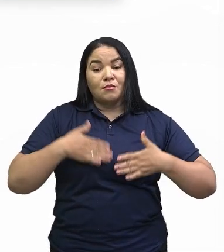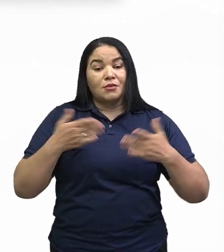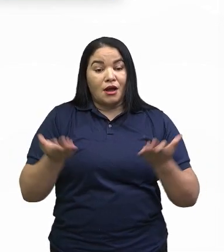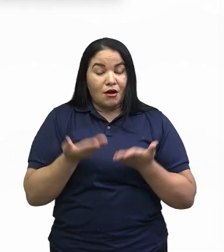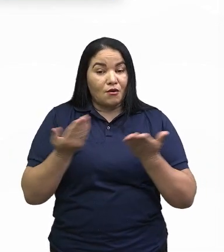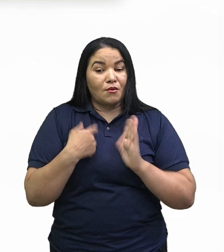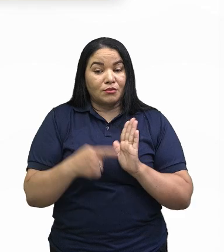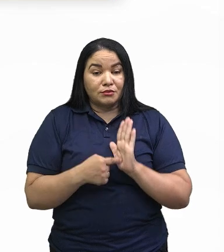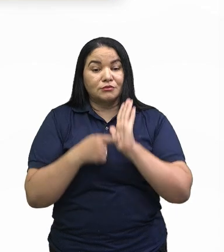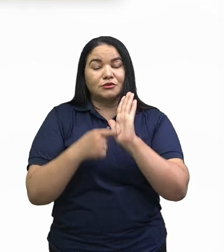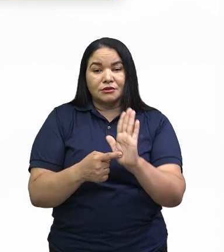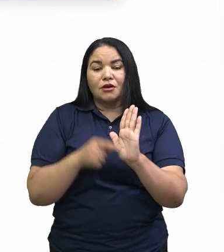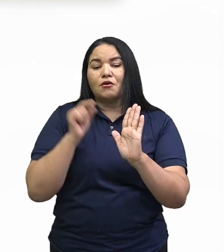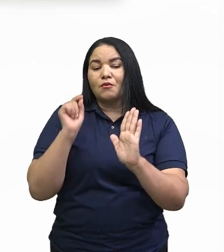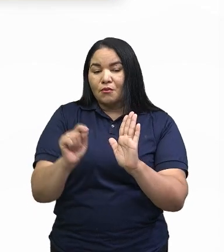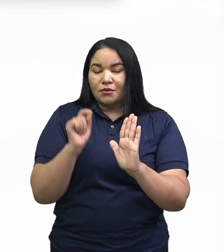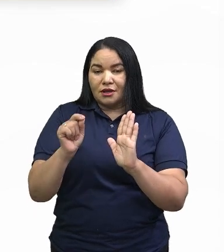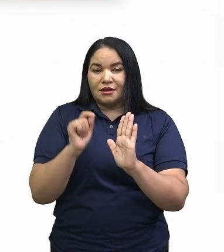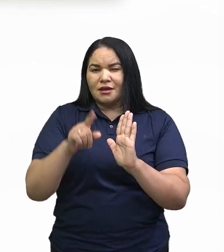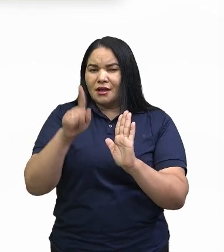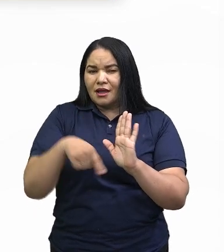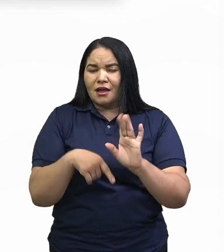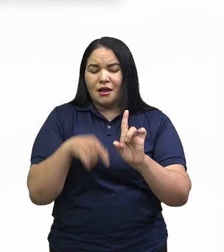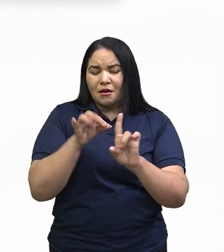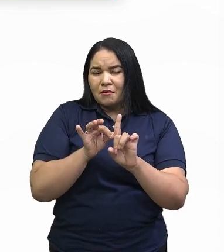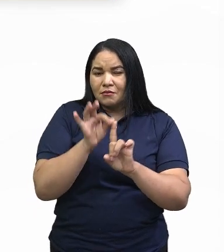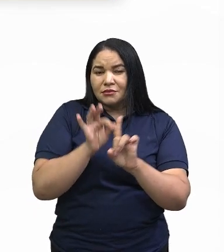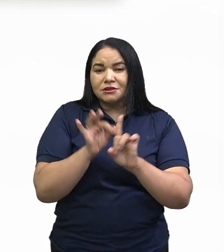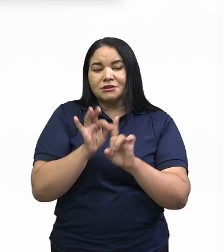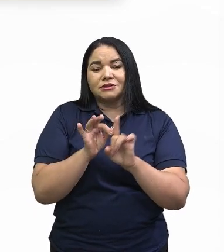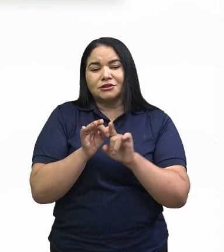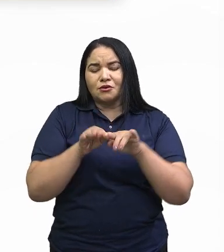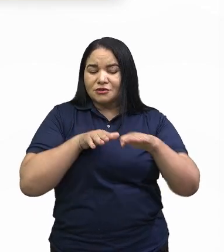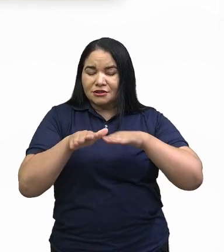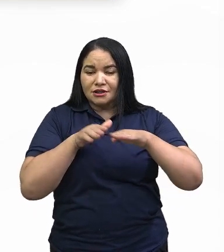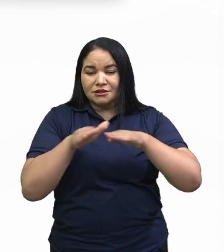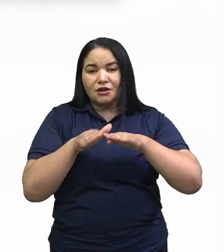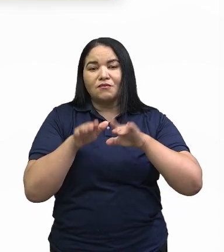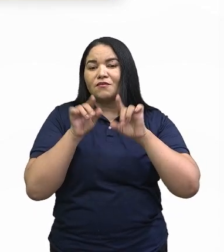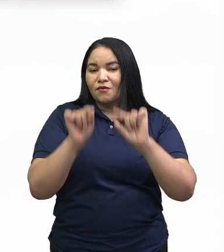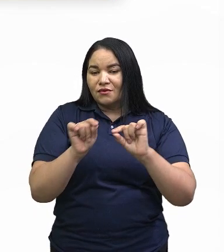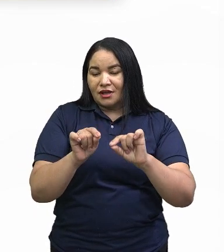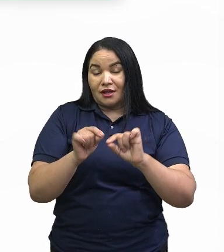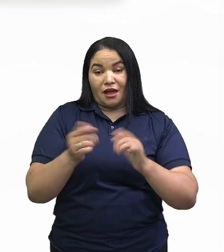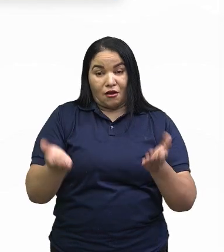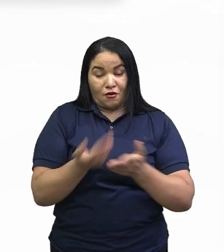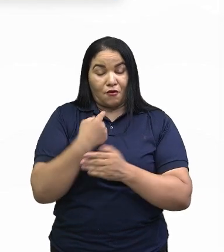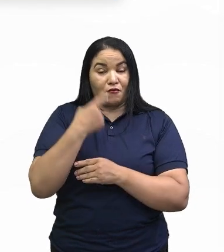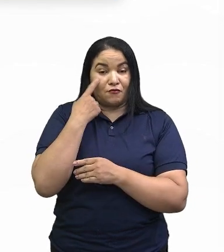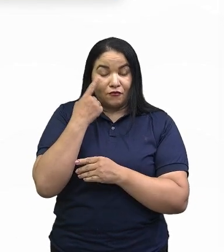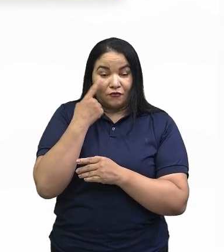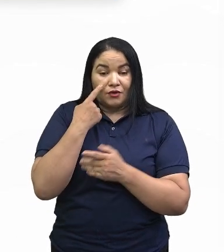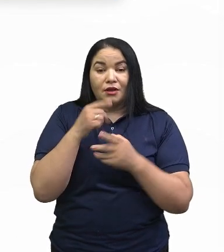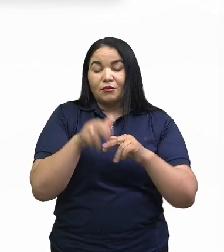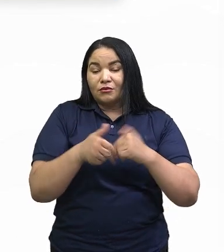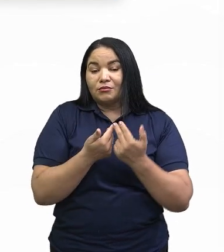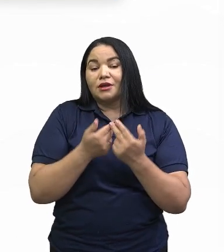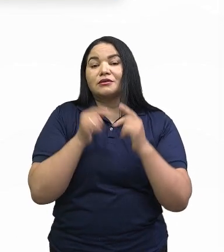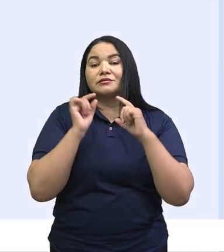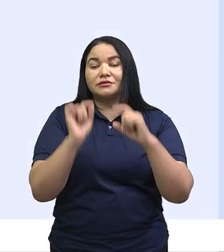você aí o que é esse grau de agitação. Vamos lá verificar através